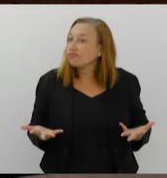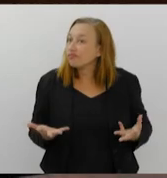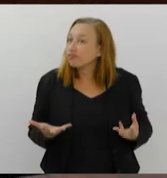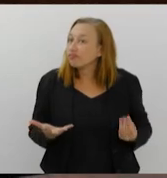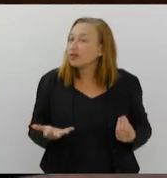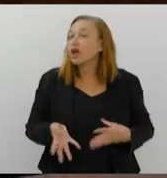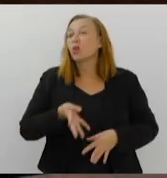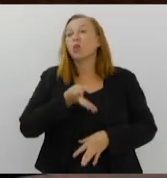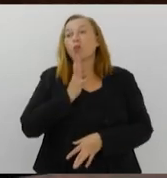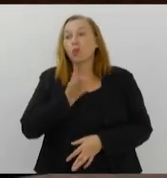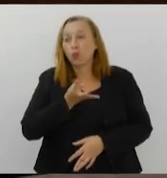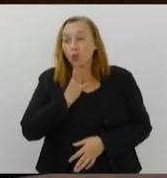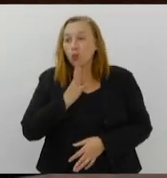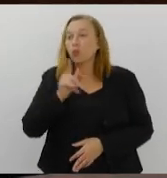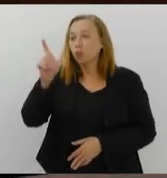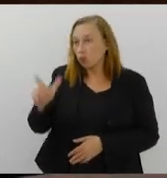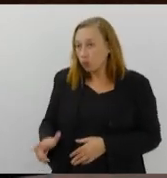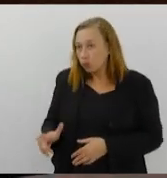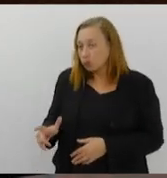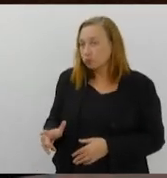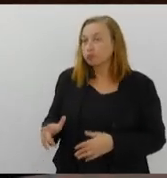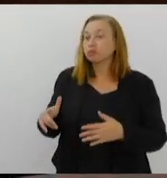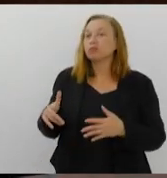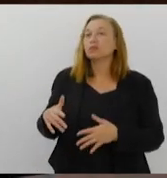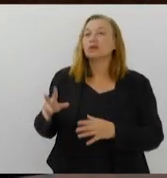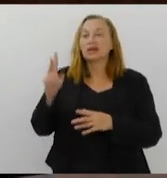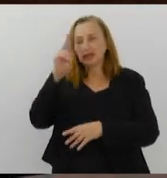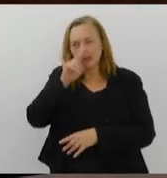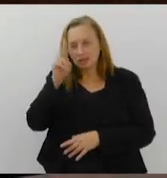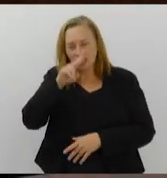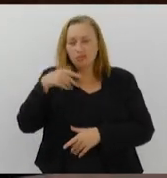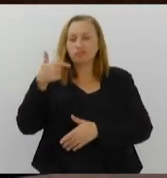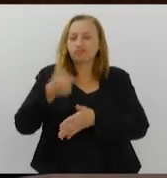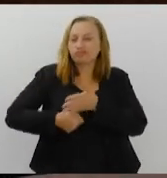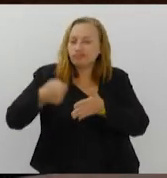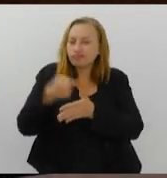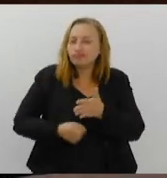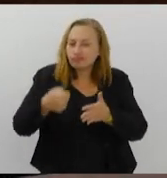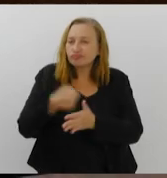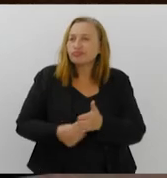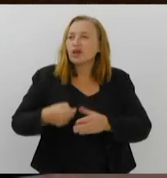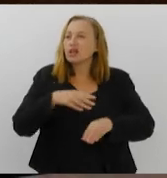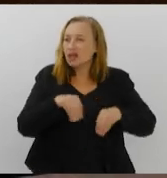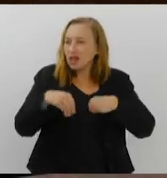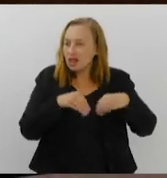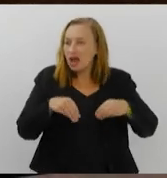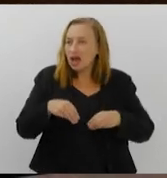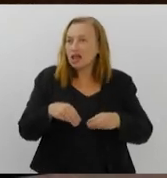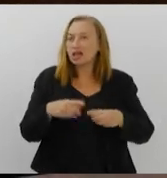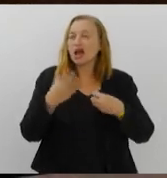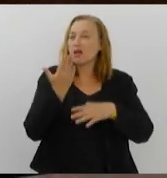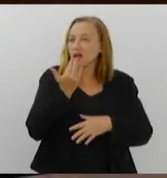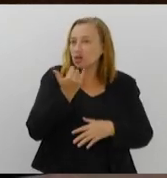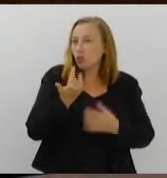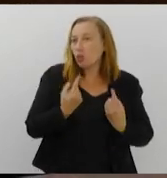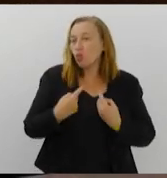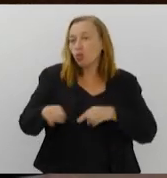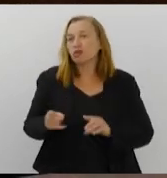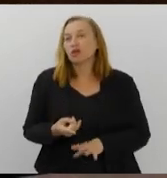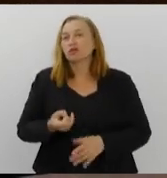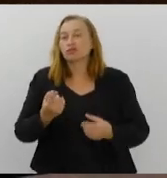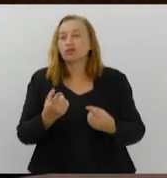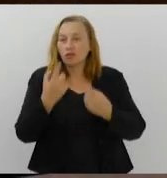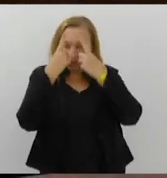é conhecida e consagrada pela luta da terra, da alimentação, contra a violência, e aí, no